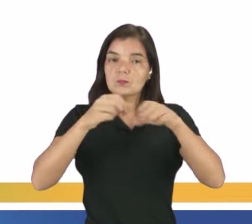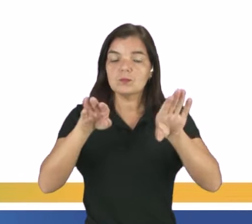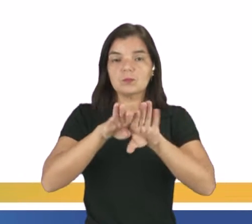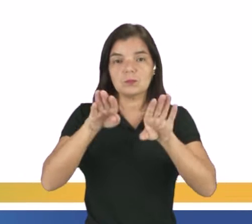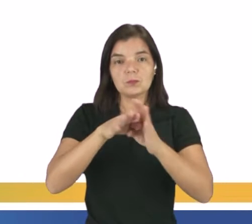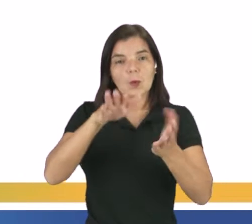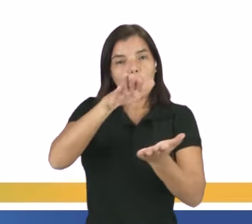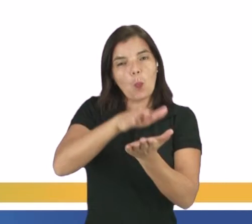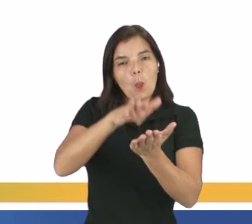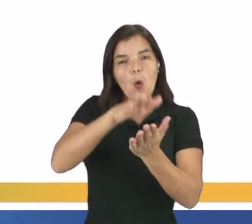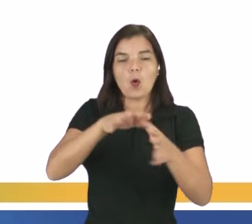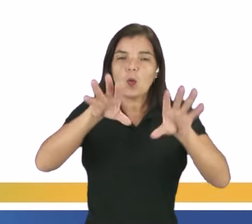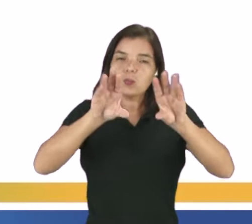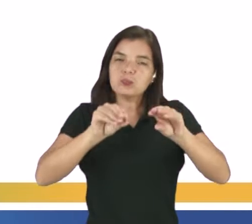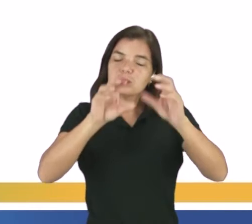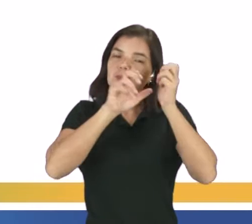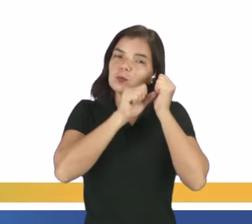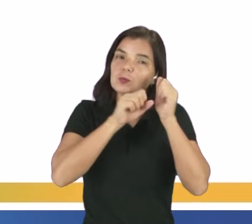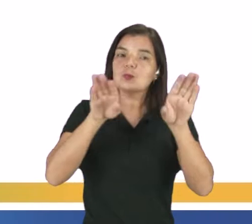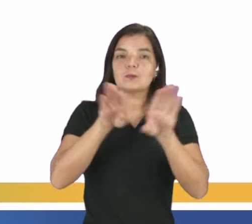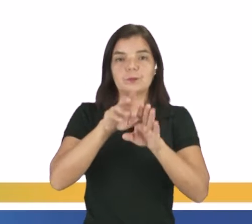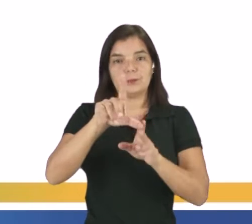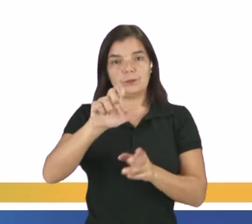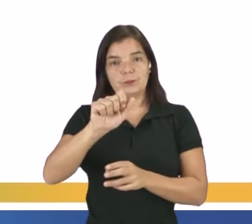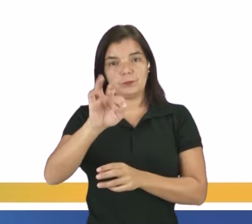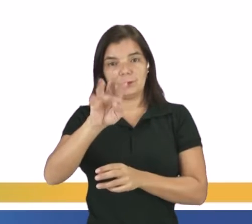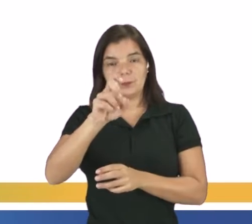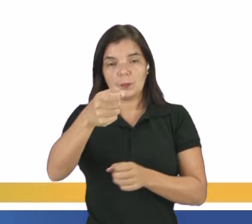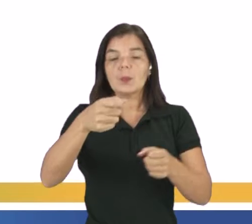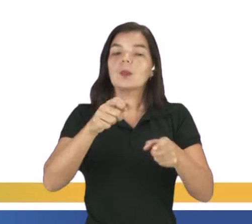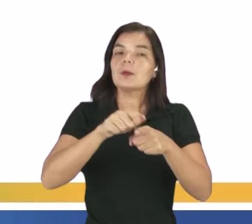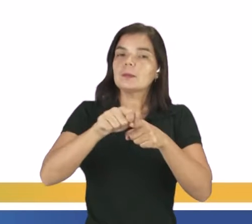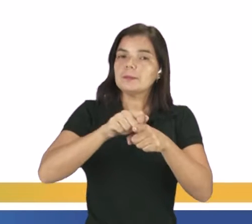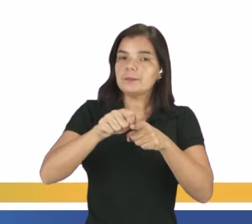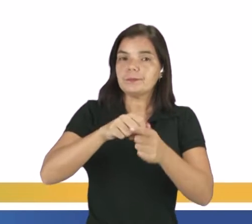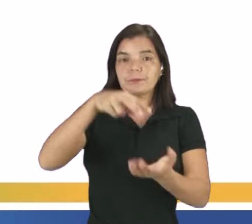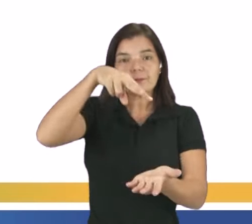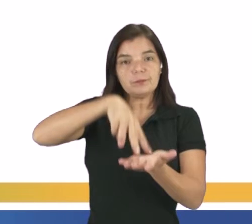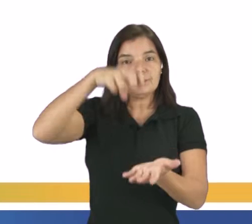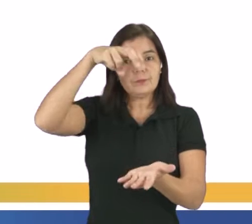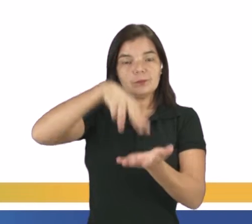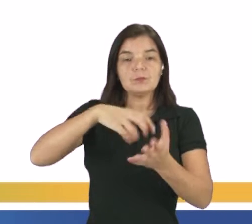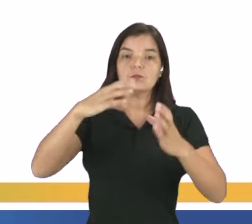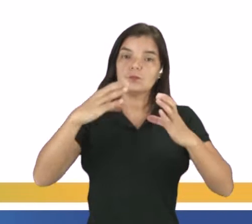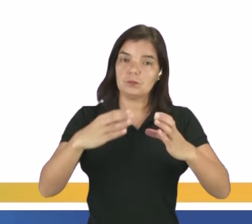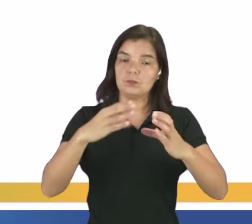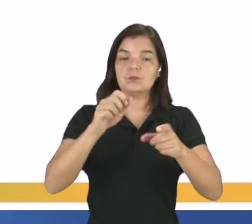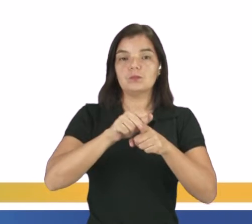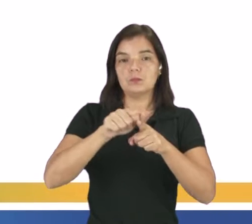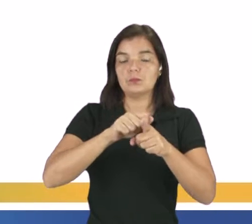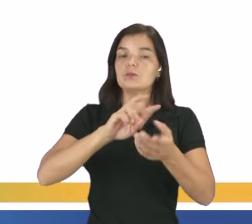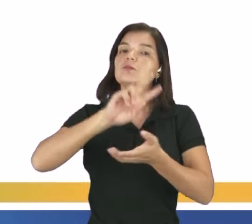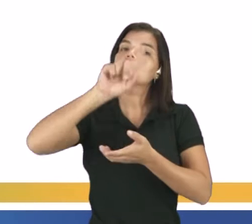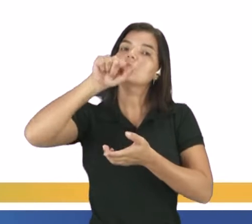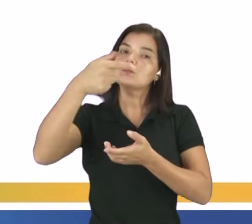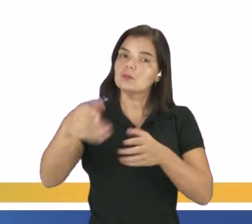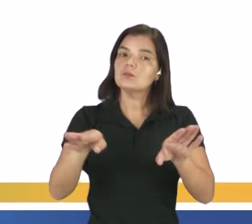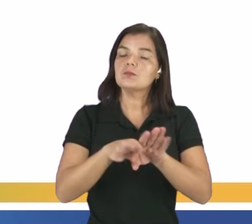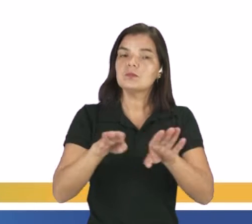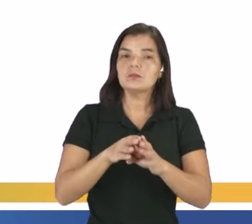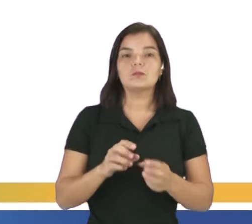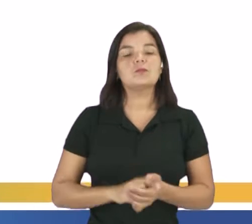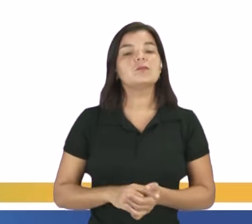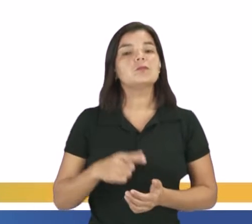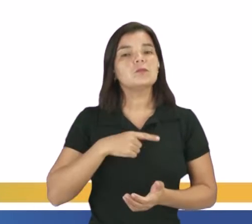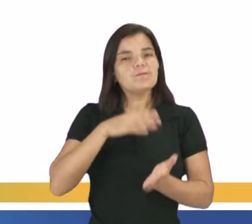de colchão, etc., látex, tiras de borracha, trampolim, bola de borracha, etc. Quer